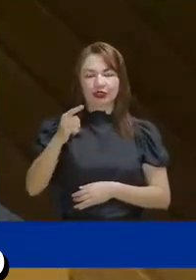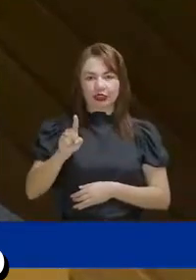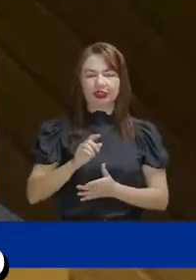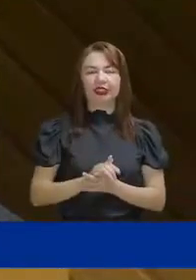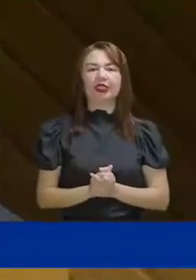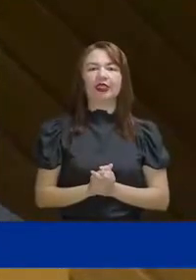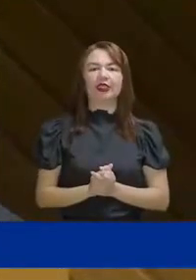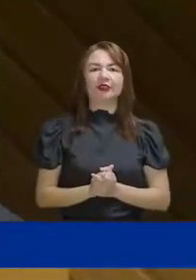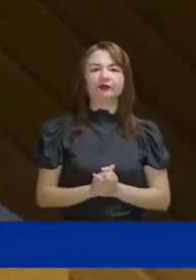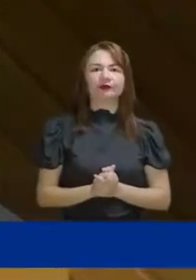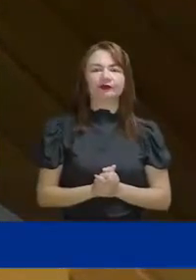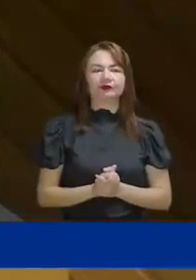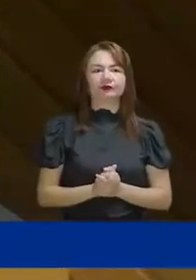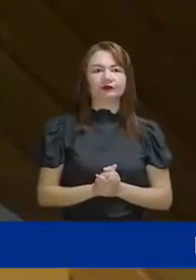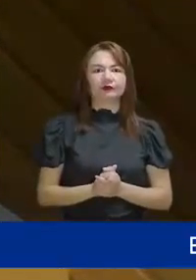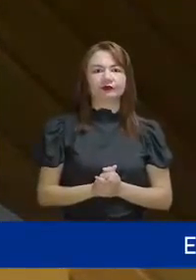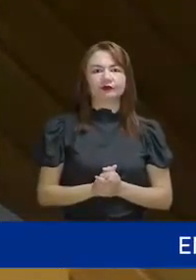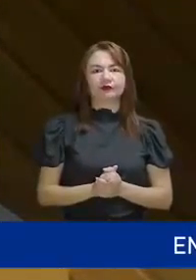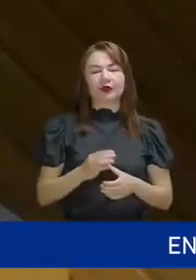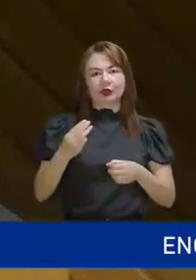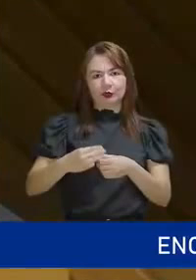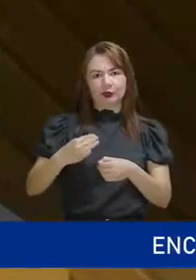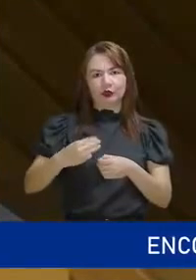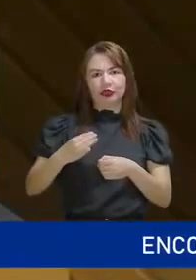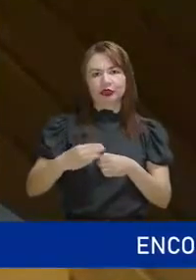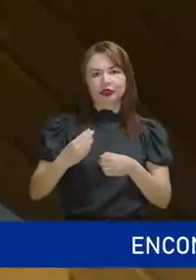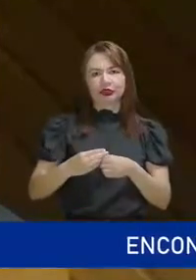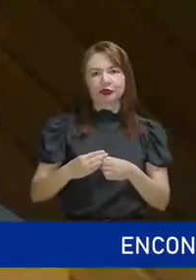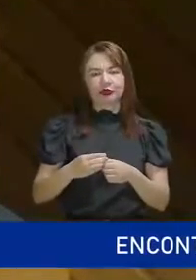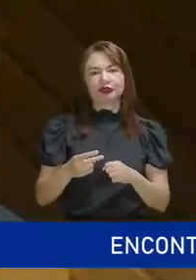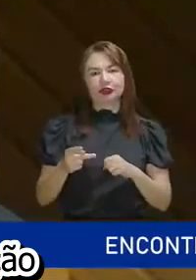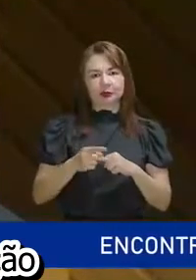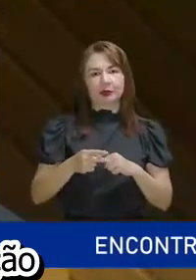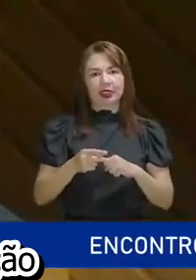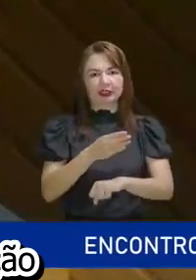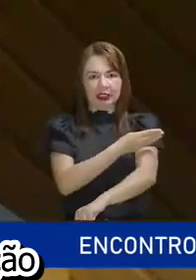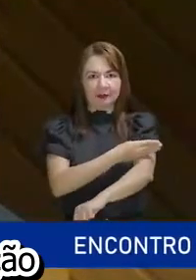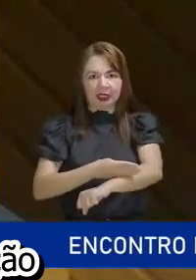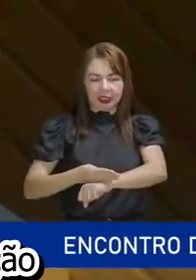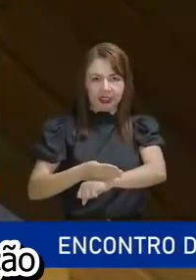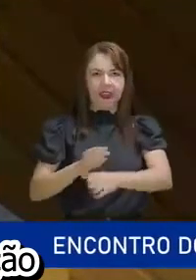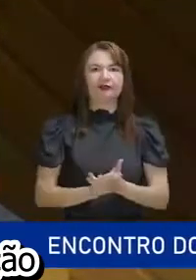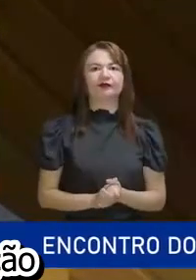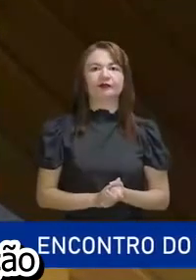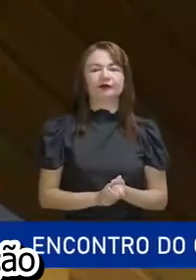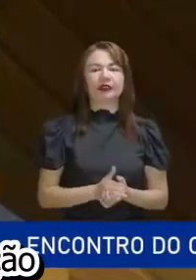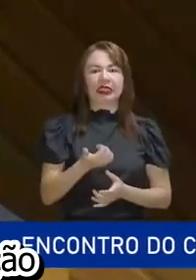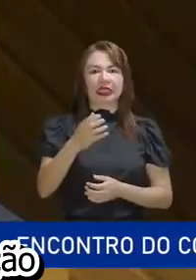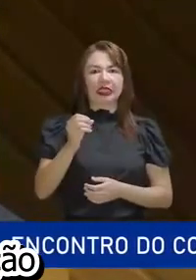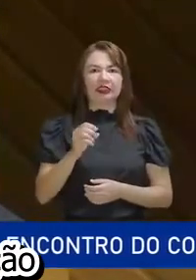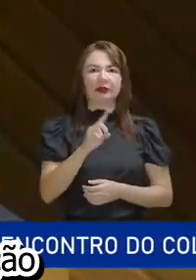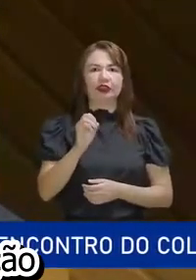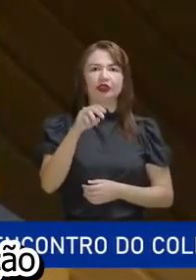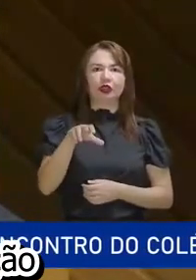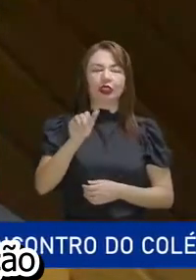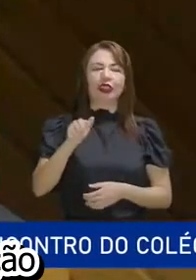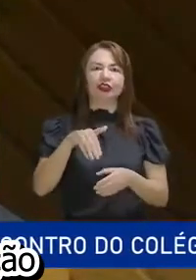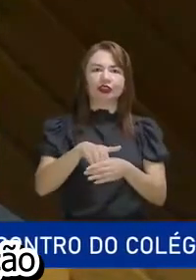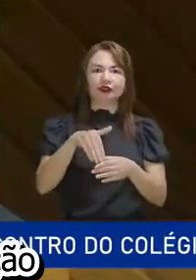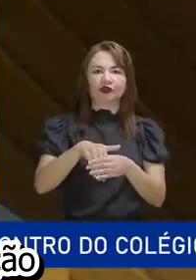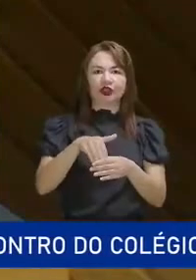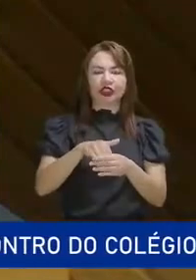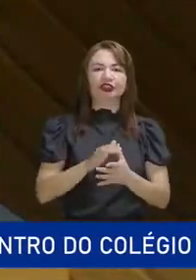do município de Pedra Branca do Amapari, sede da 11ª Zona Eleitoral do Estado do Amapá.